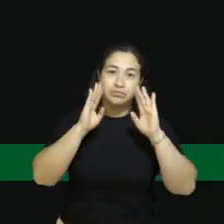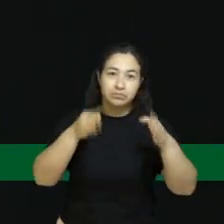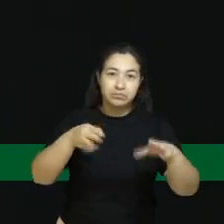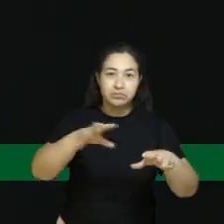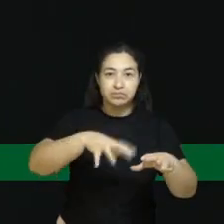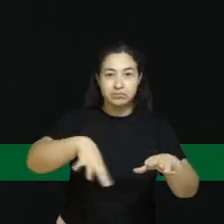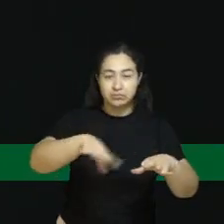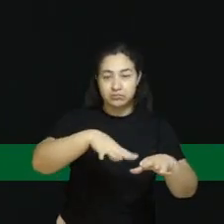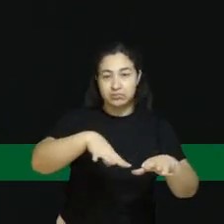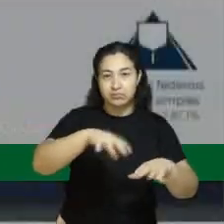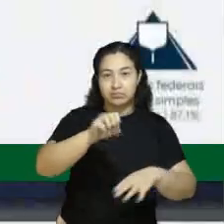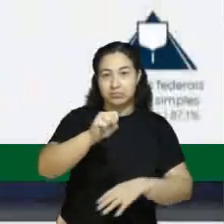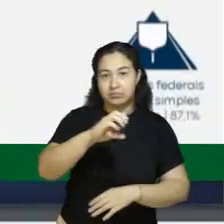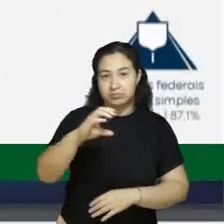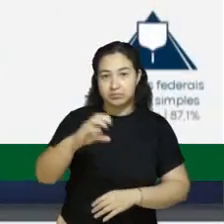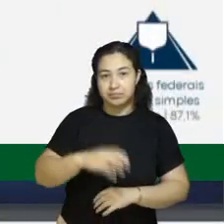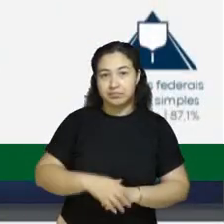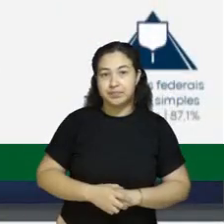de Santa Catarina.